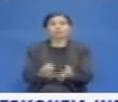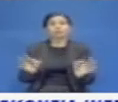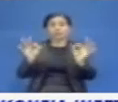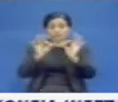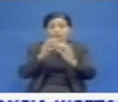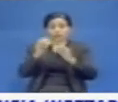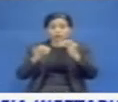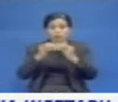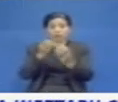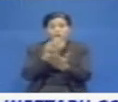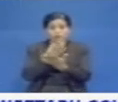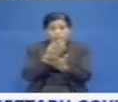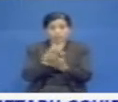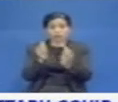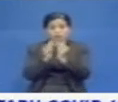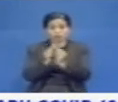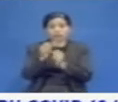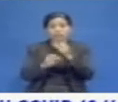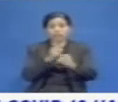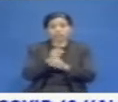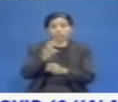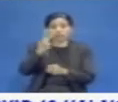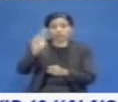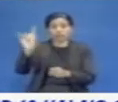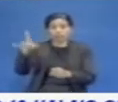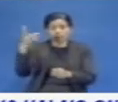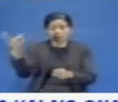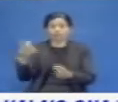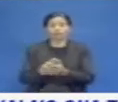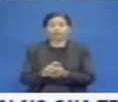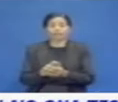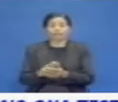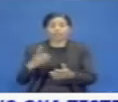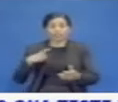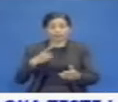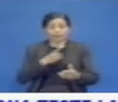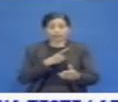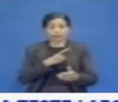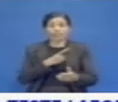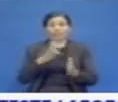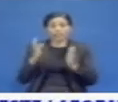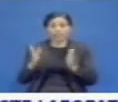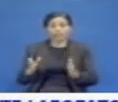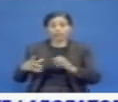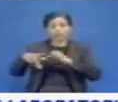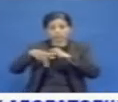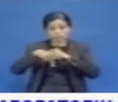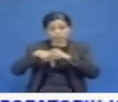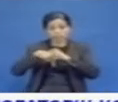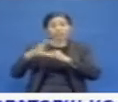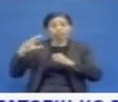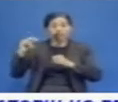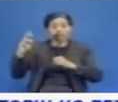sanu lura singwalu. Deputada bancada SNRT, Maria Fernanda lai relata, durante implementação